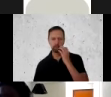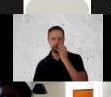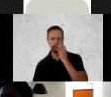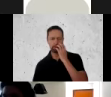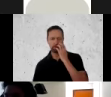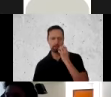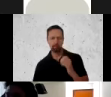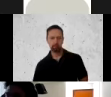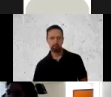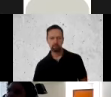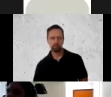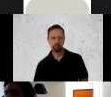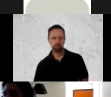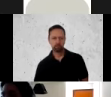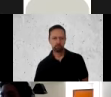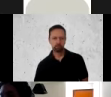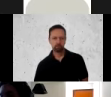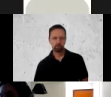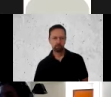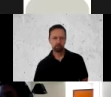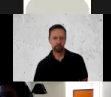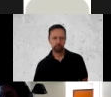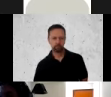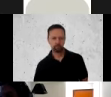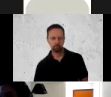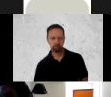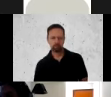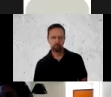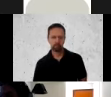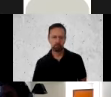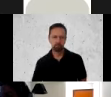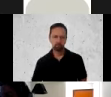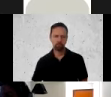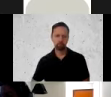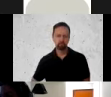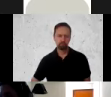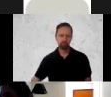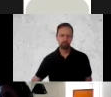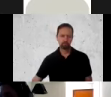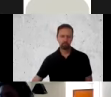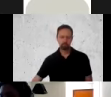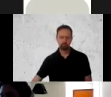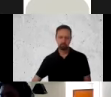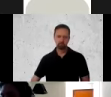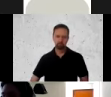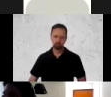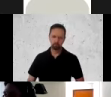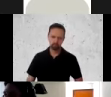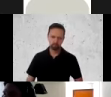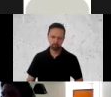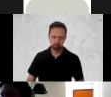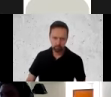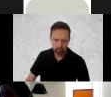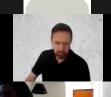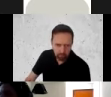também verificar a robustez, né? E verificou realmente que há uma variação muito grande a partir